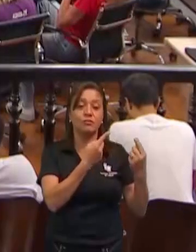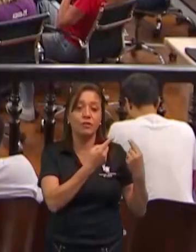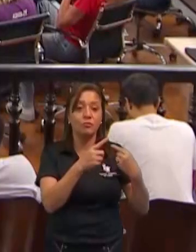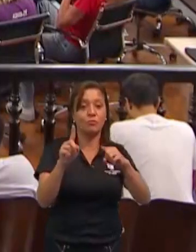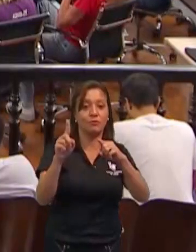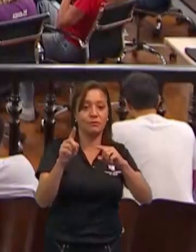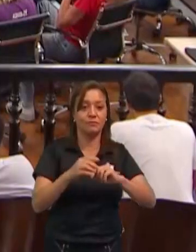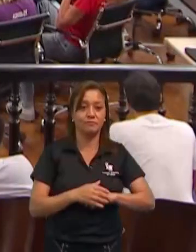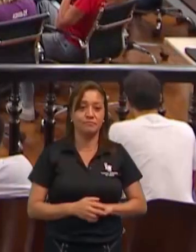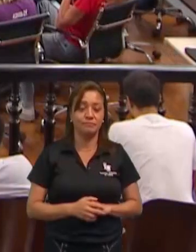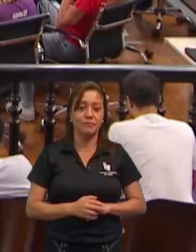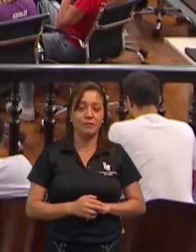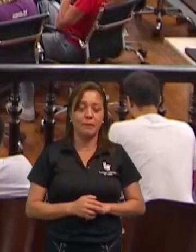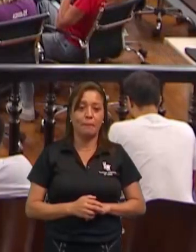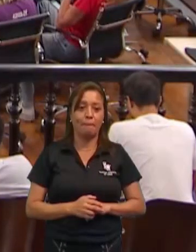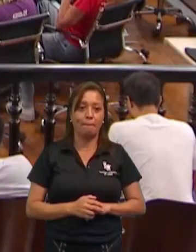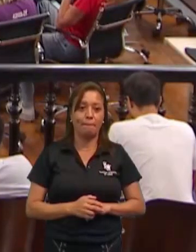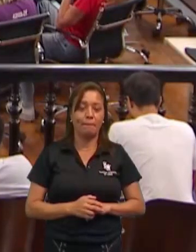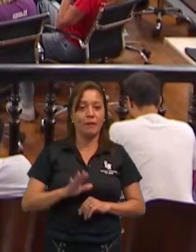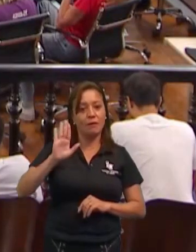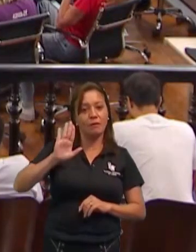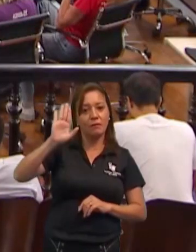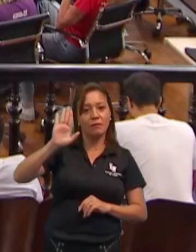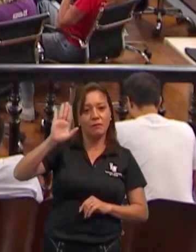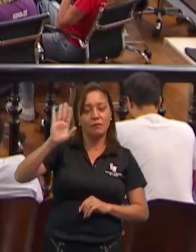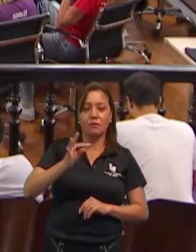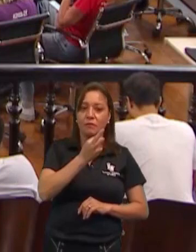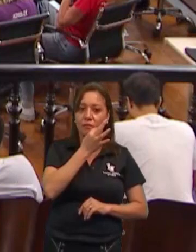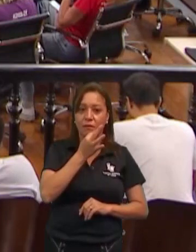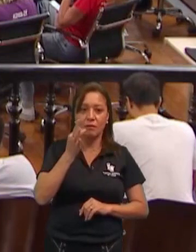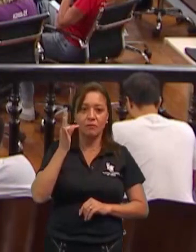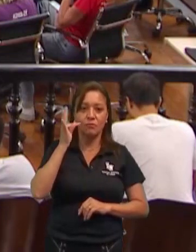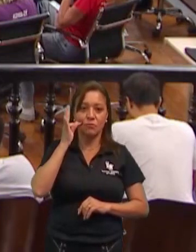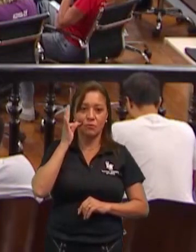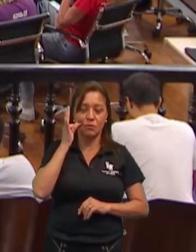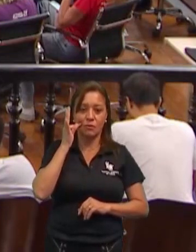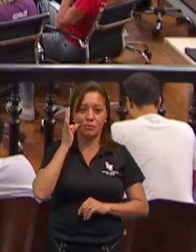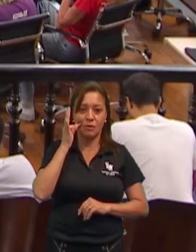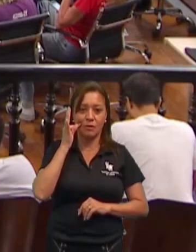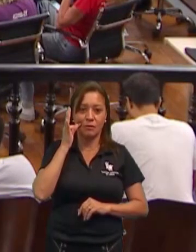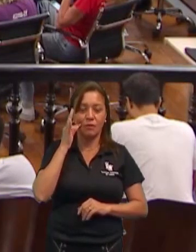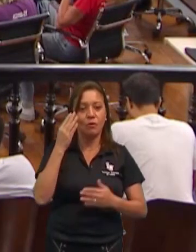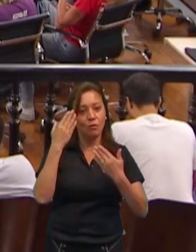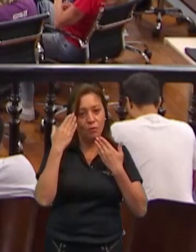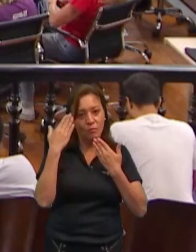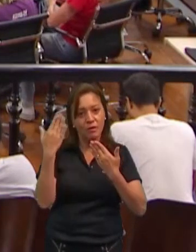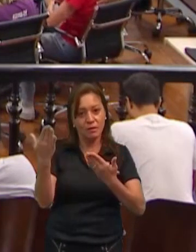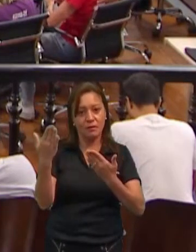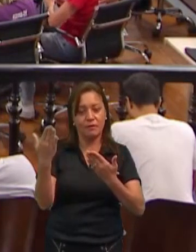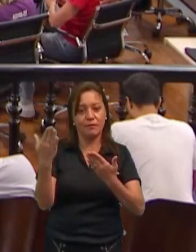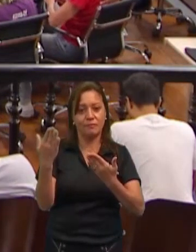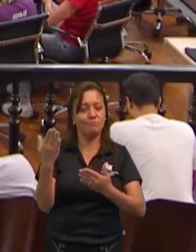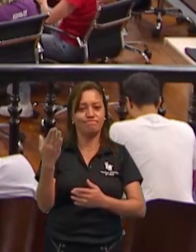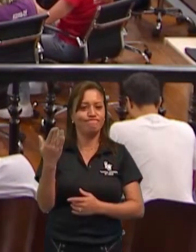ordem, presidente. Vereadora Thalia Sobral, por favor, pela ordem. Obrigada. Não vou repetir que